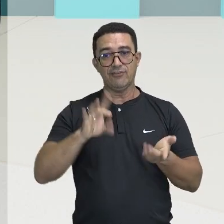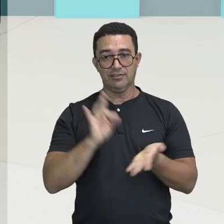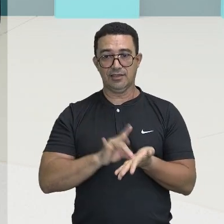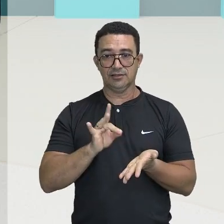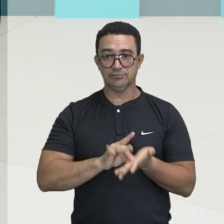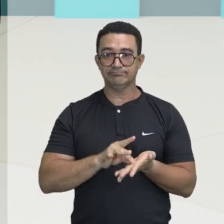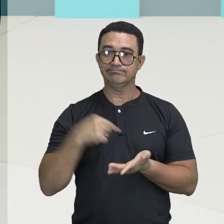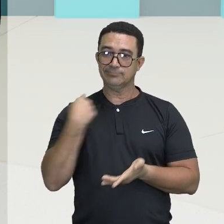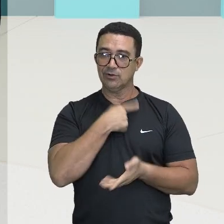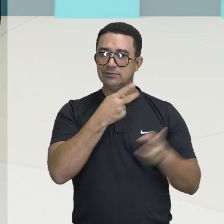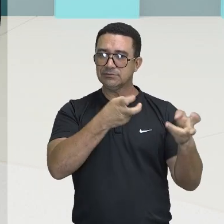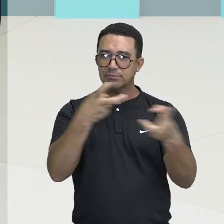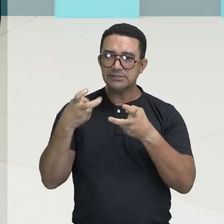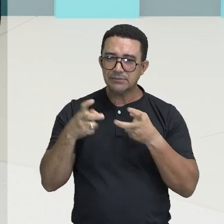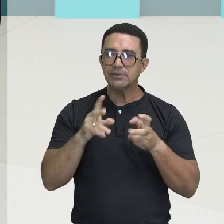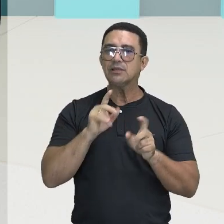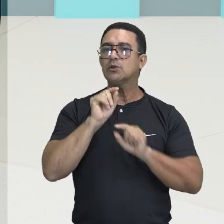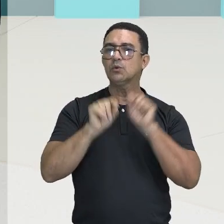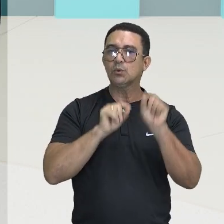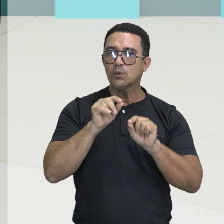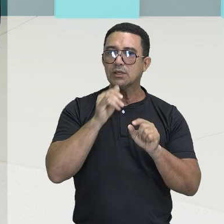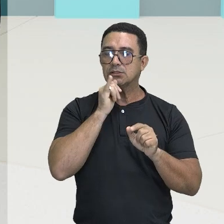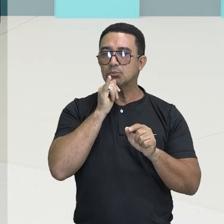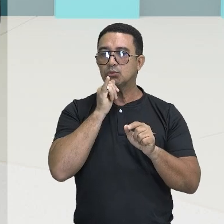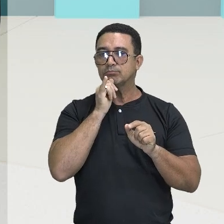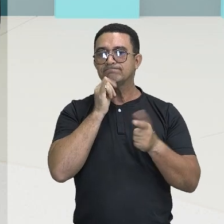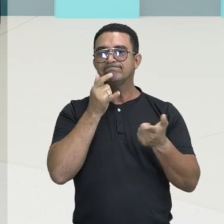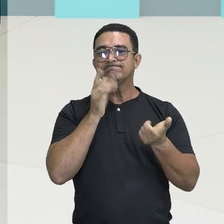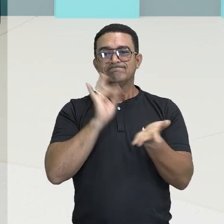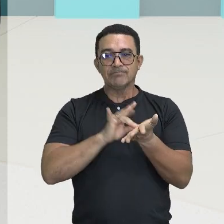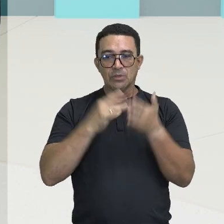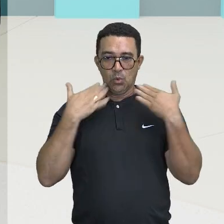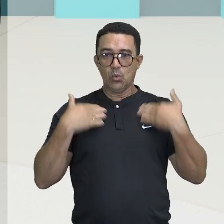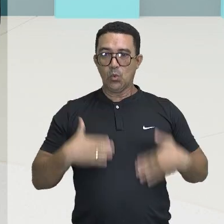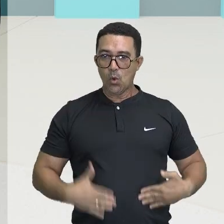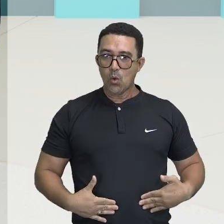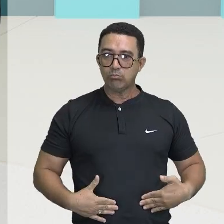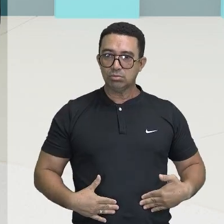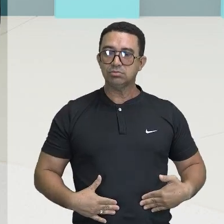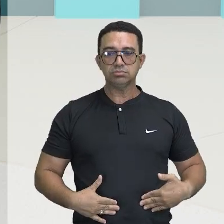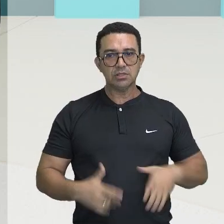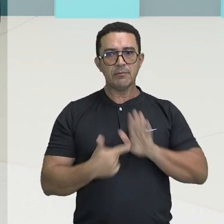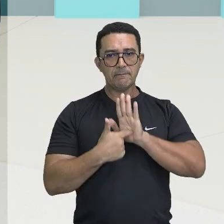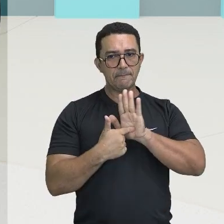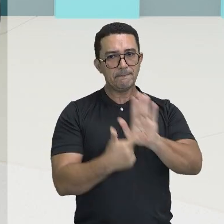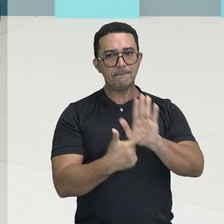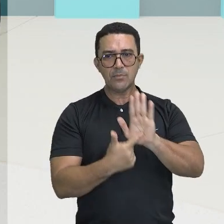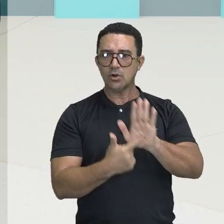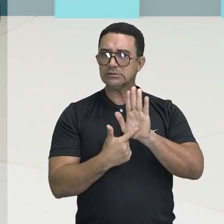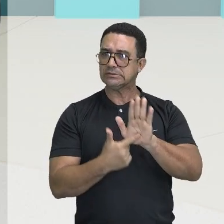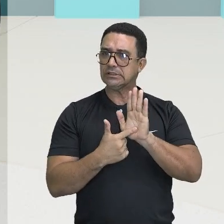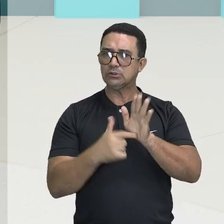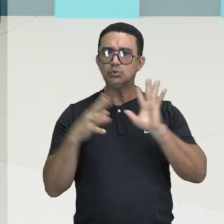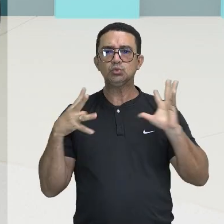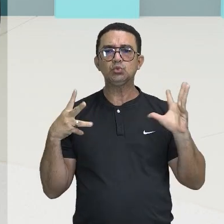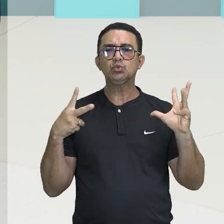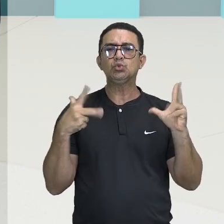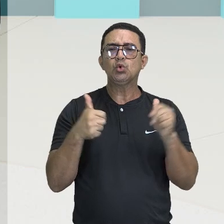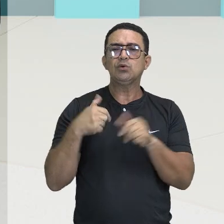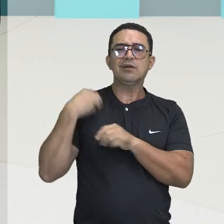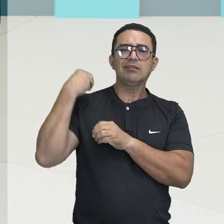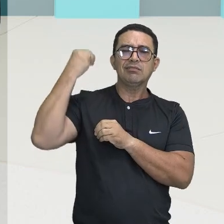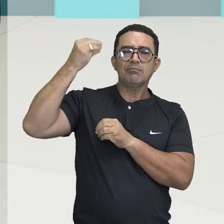vamos perceber que no fundo esse corpo, ele está o quê? Revelando toda a nossa